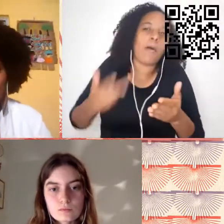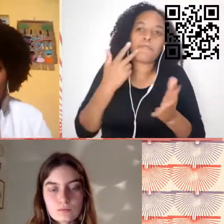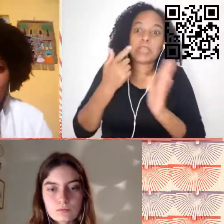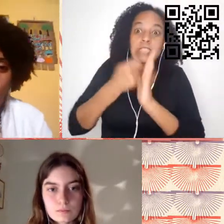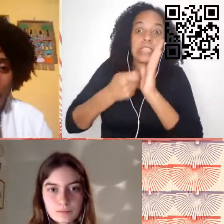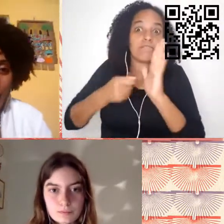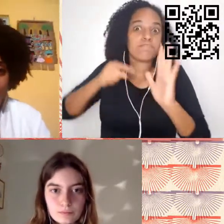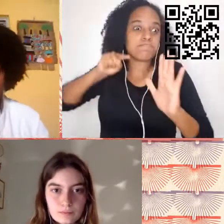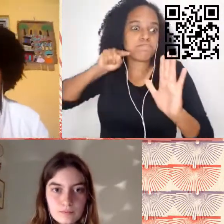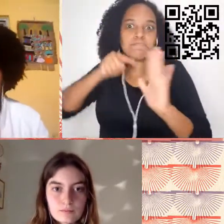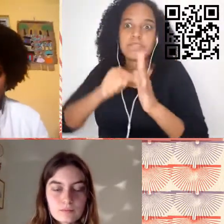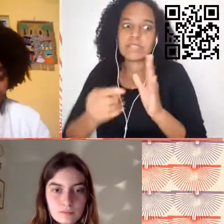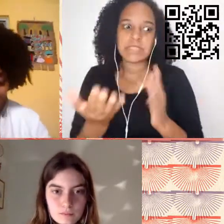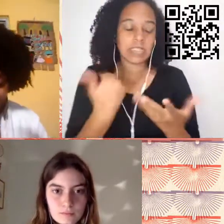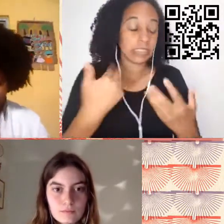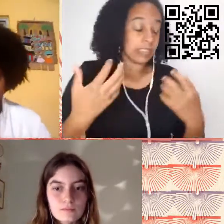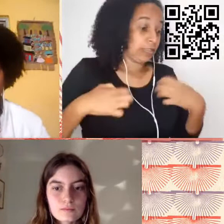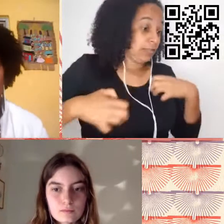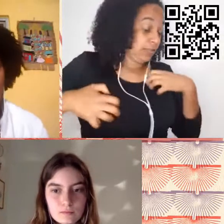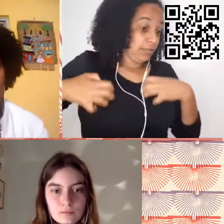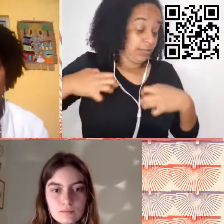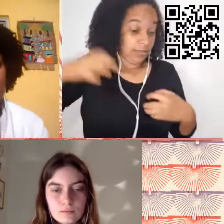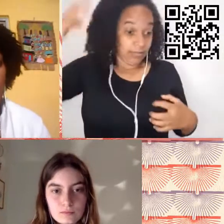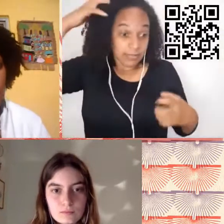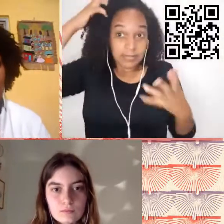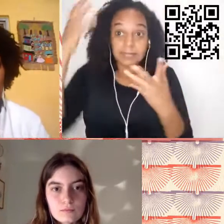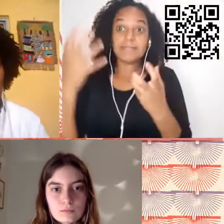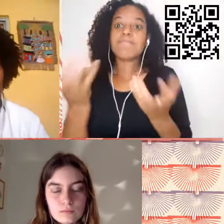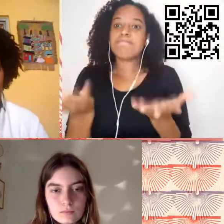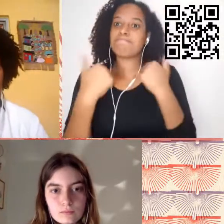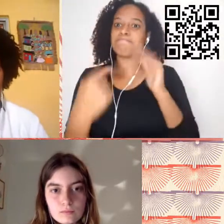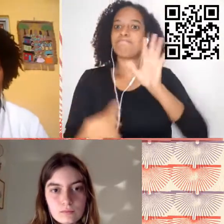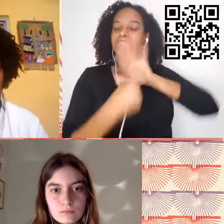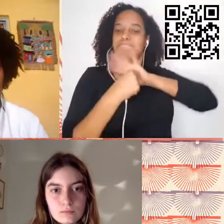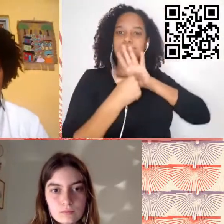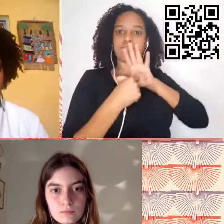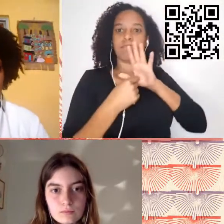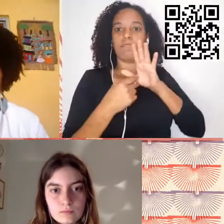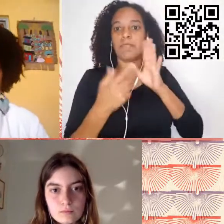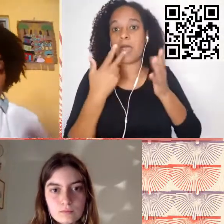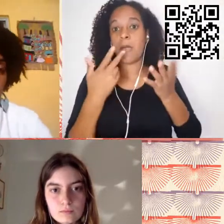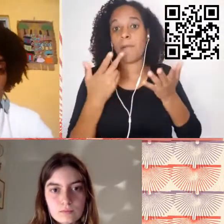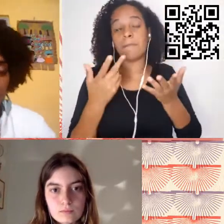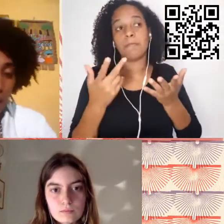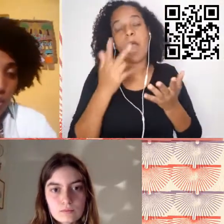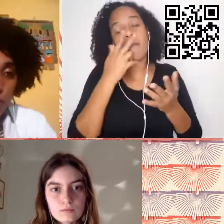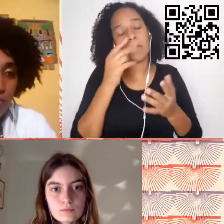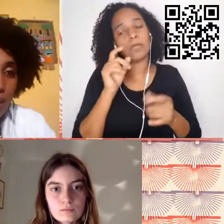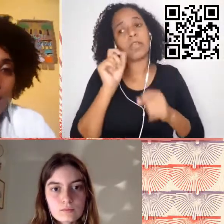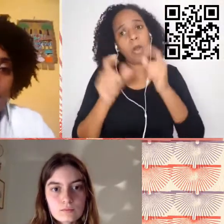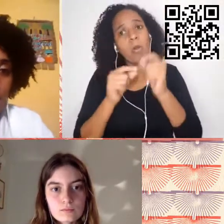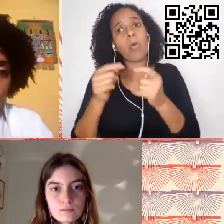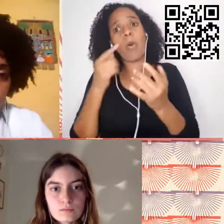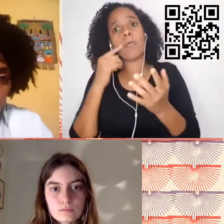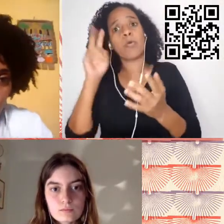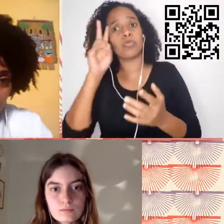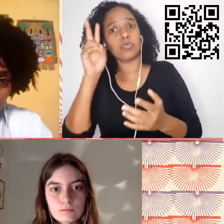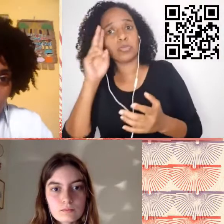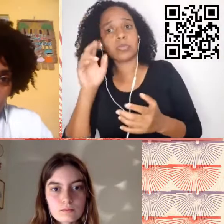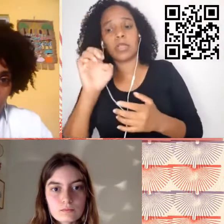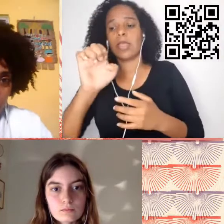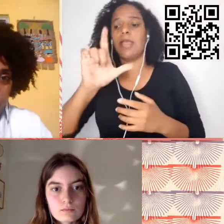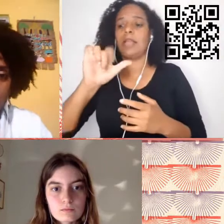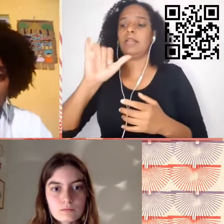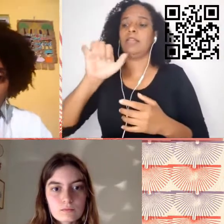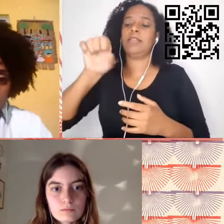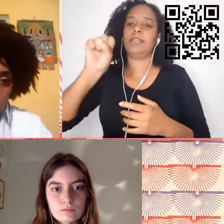que você fica angustiada, que você sai mexida. Eu posso encontrar pontos de semelhança com as narrativas da Elisandra Souza,